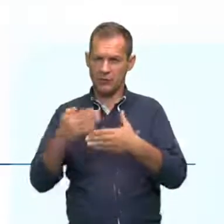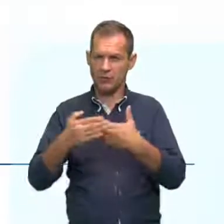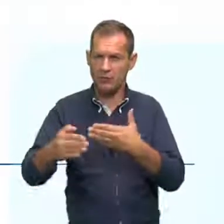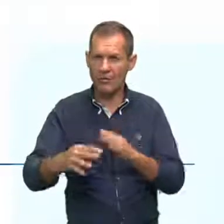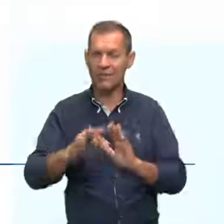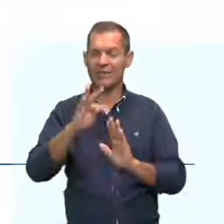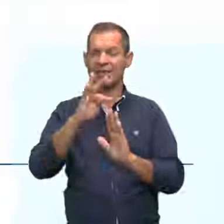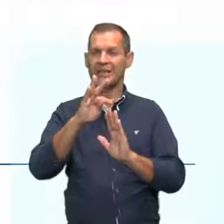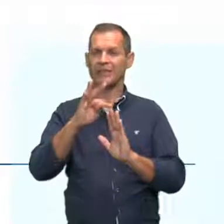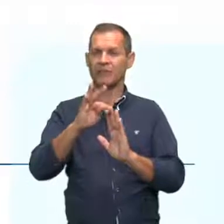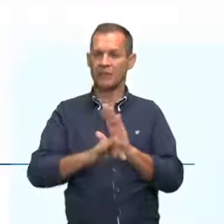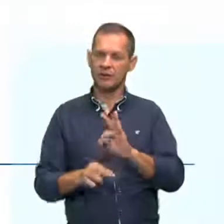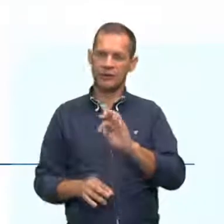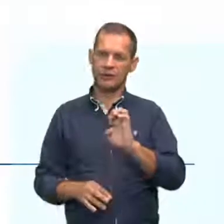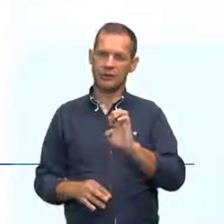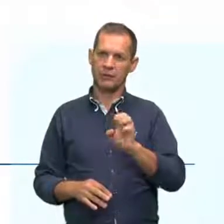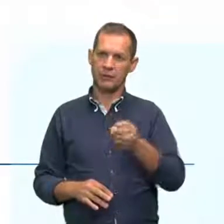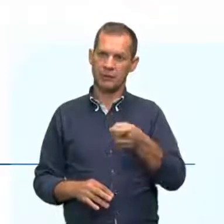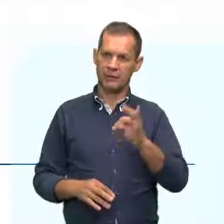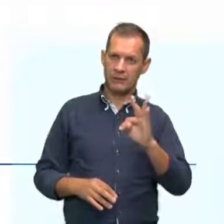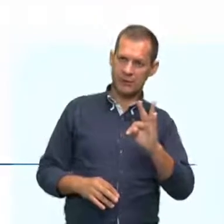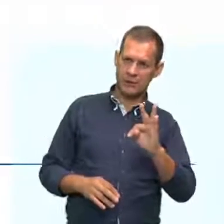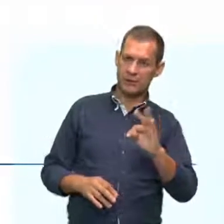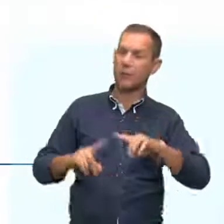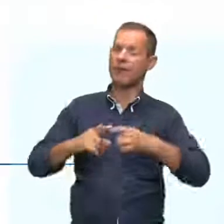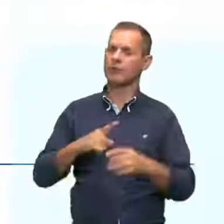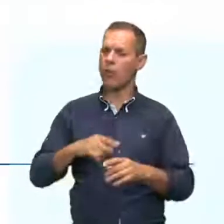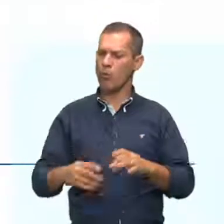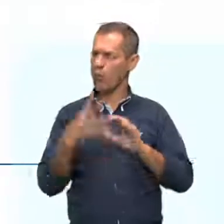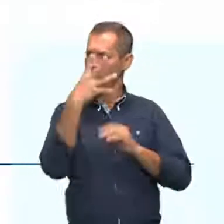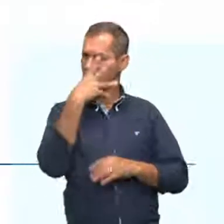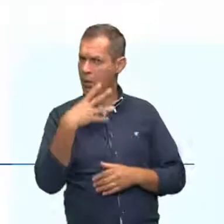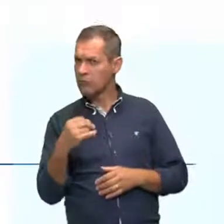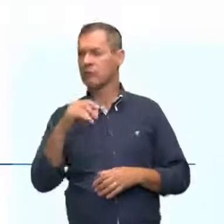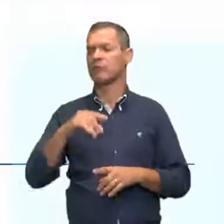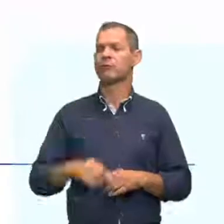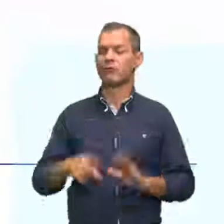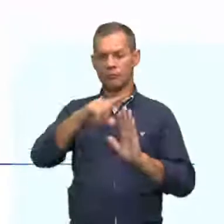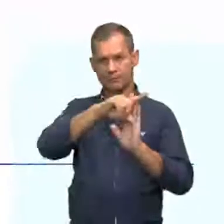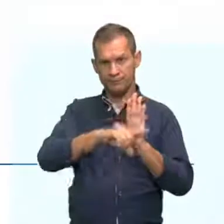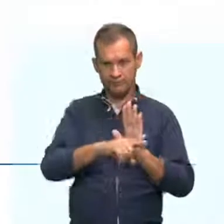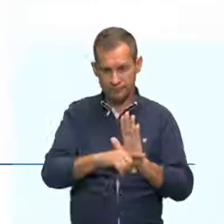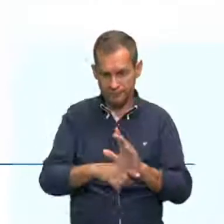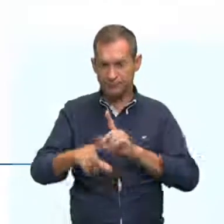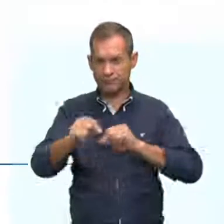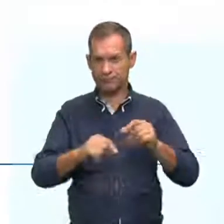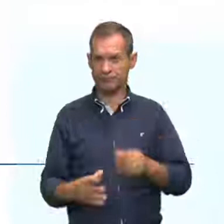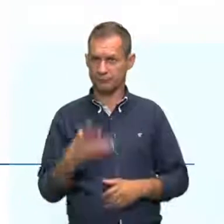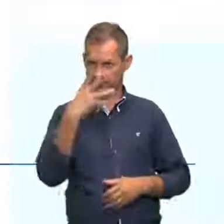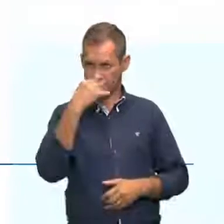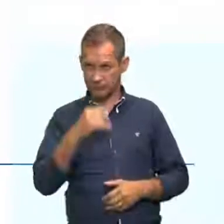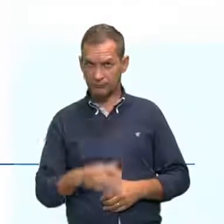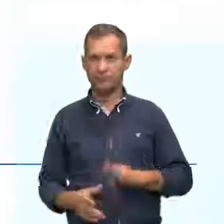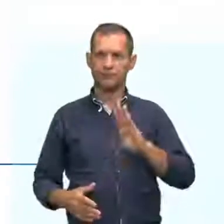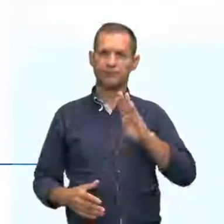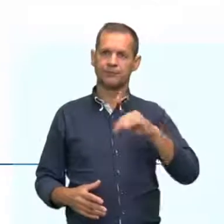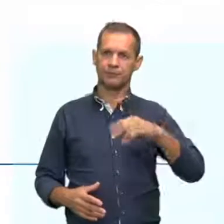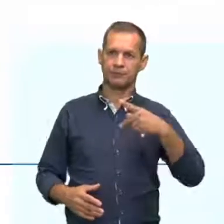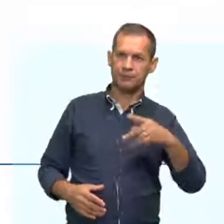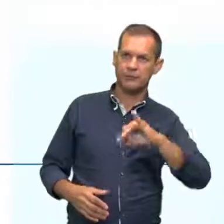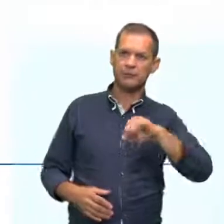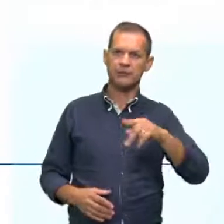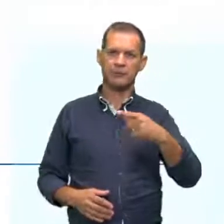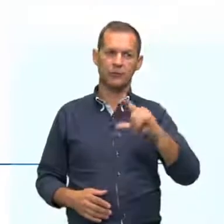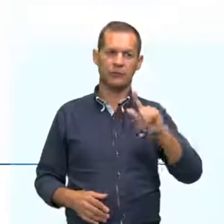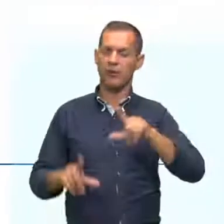escolhe uma determinada foto, você vai no programa, escolhe a foto, BMP, JPG, qual seja a